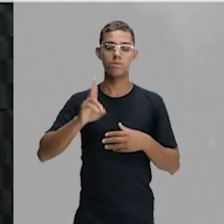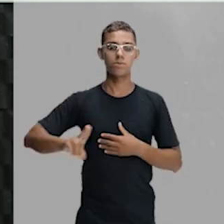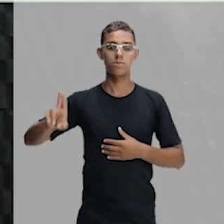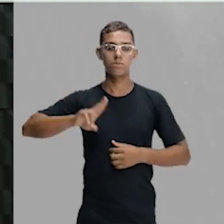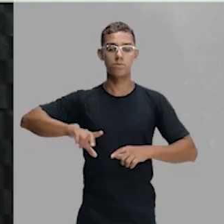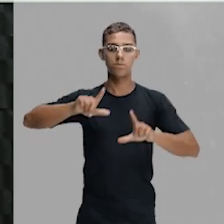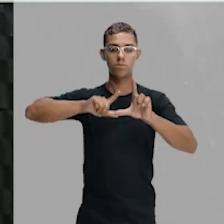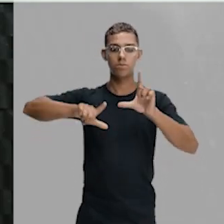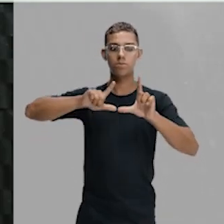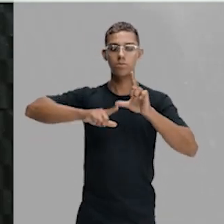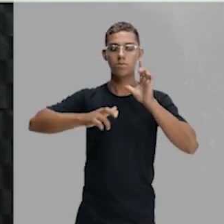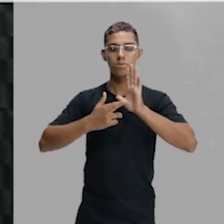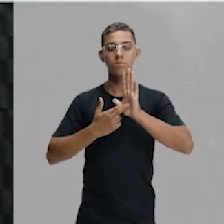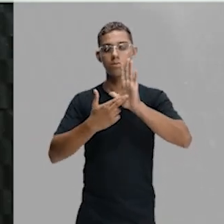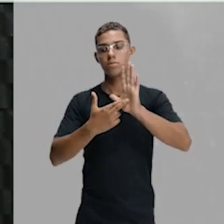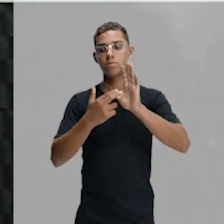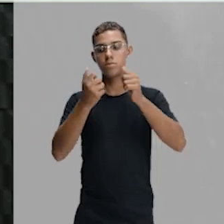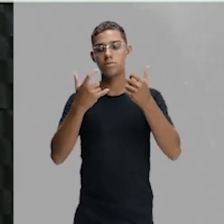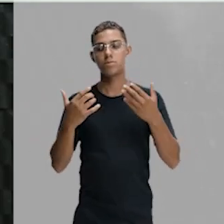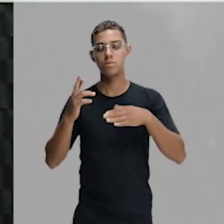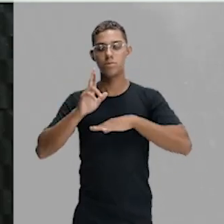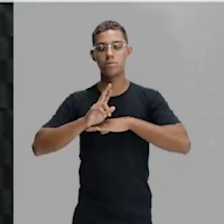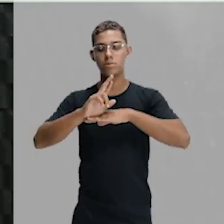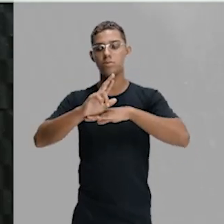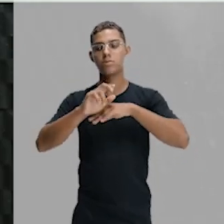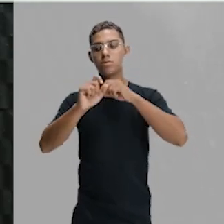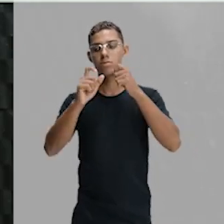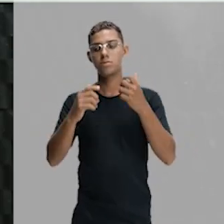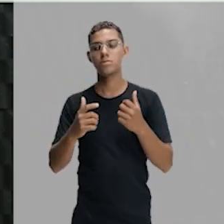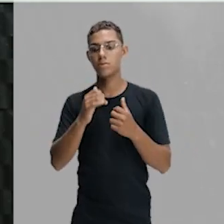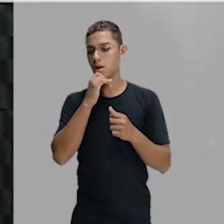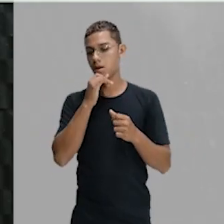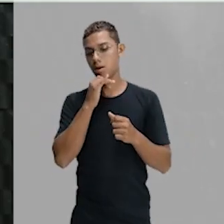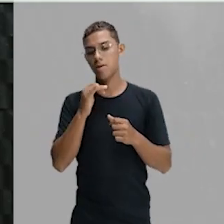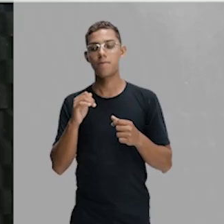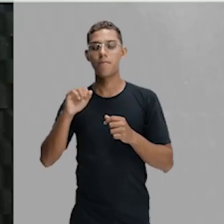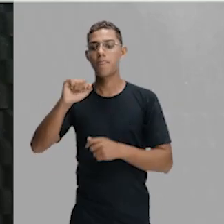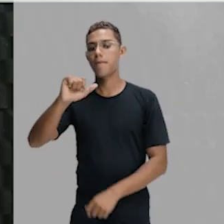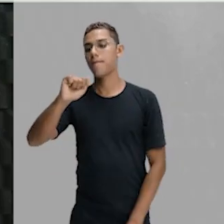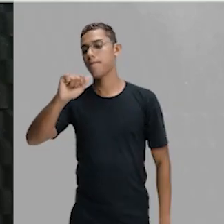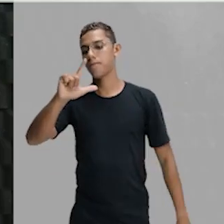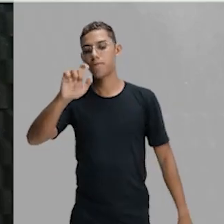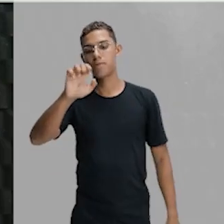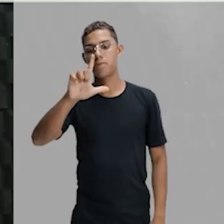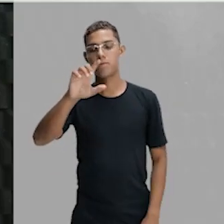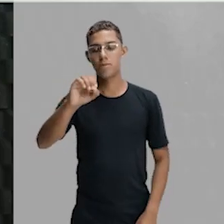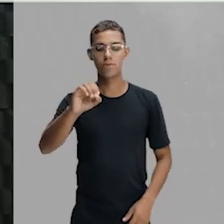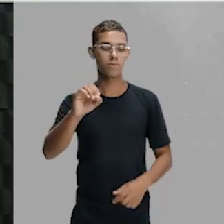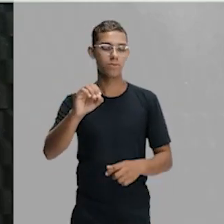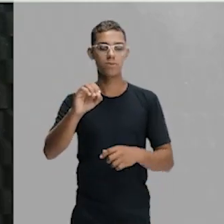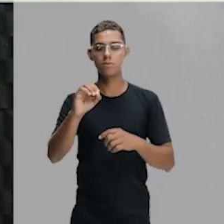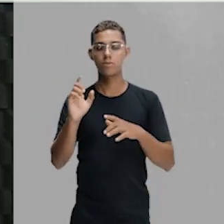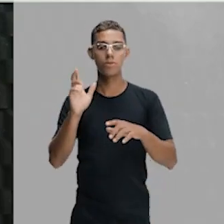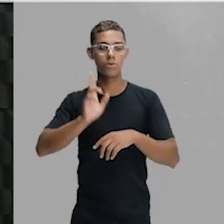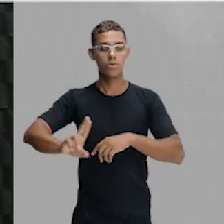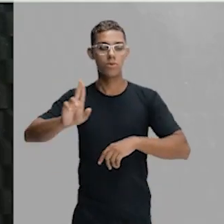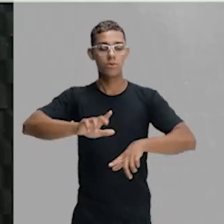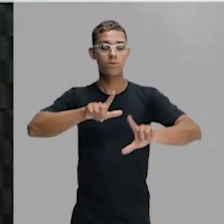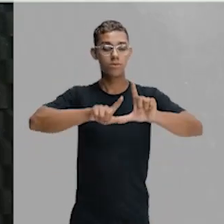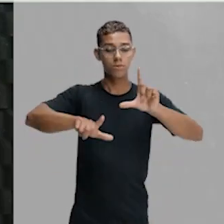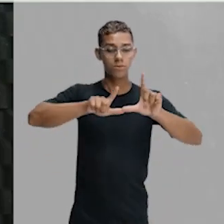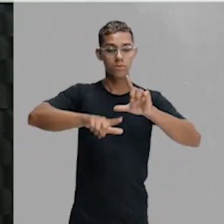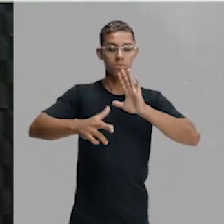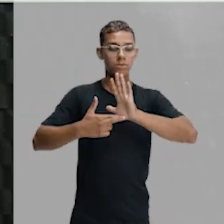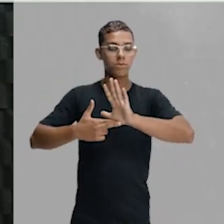letras para representar os genes, ou no caso que a gente chama de alelo. Então, a gente vai usar letras para